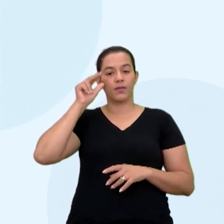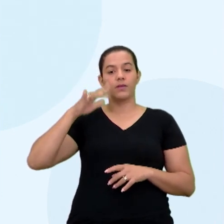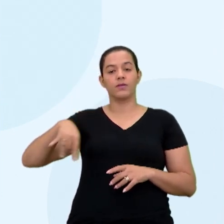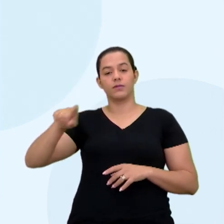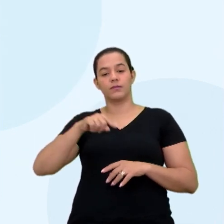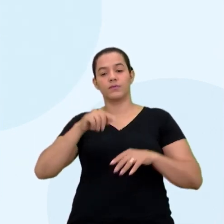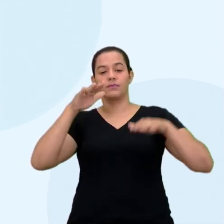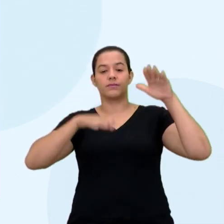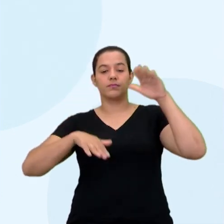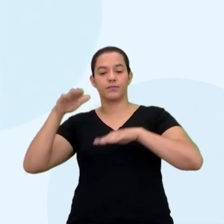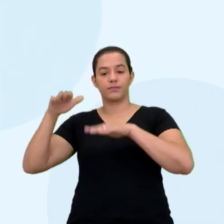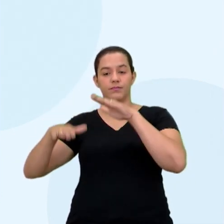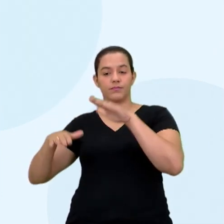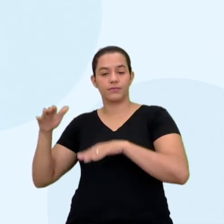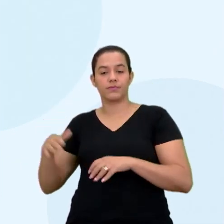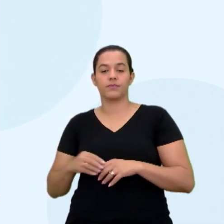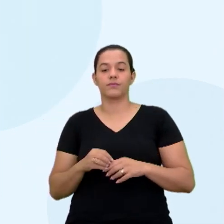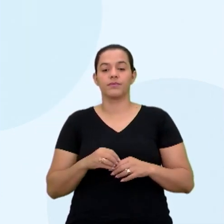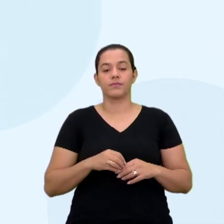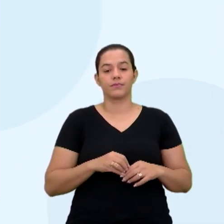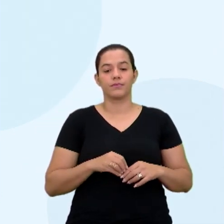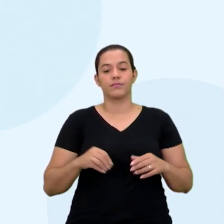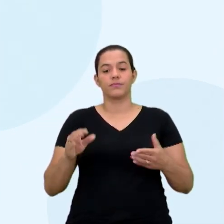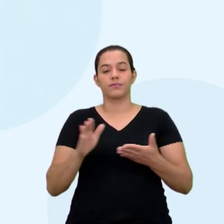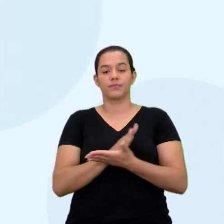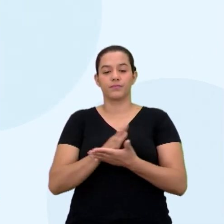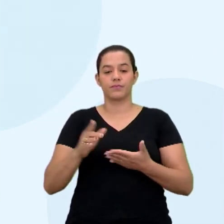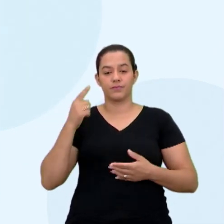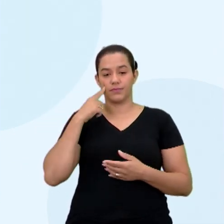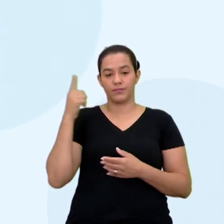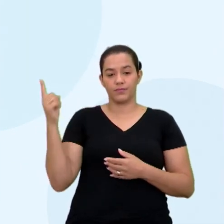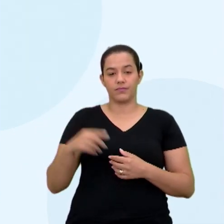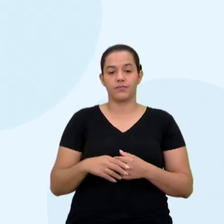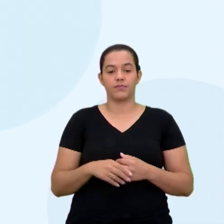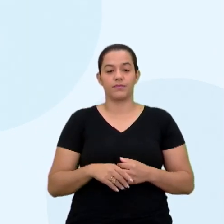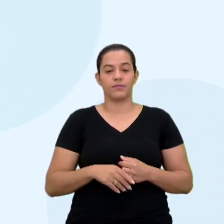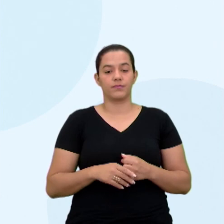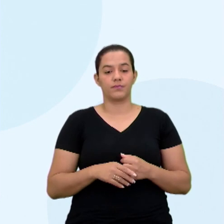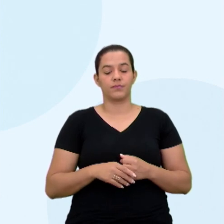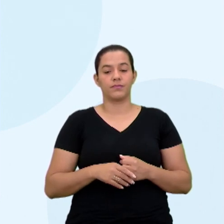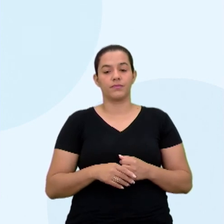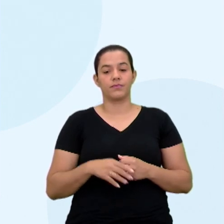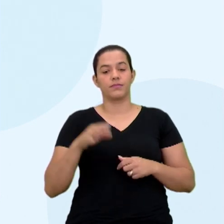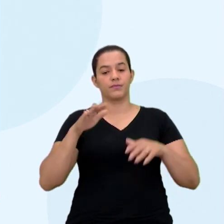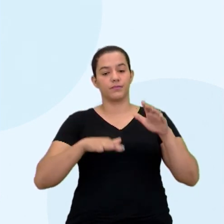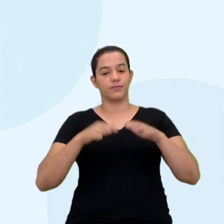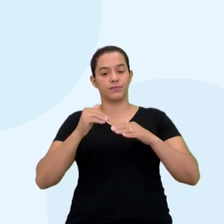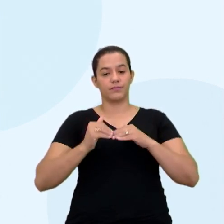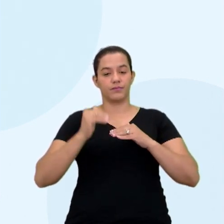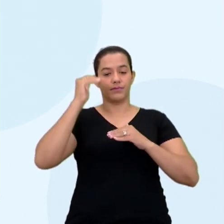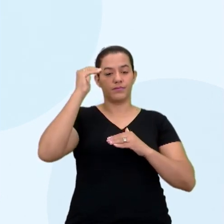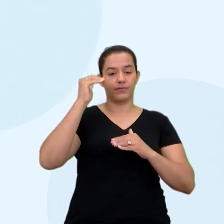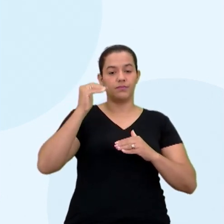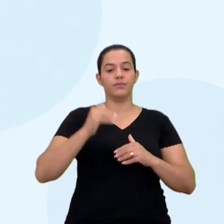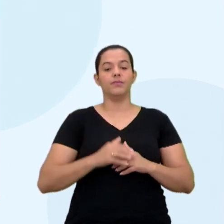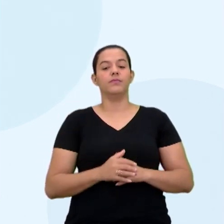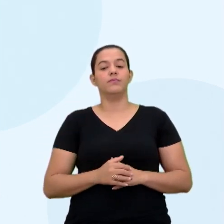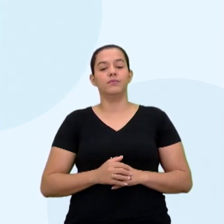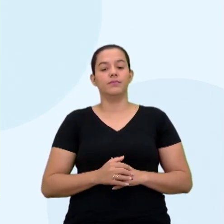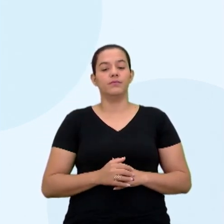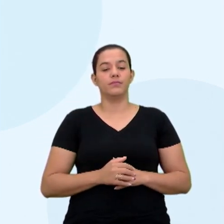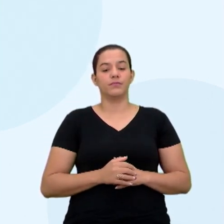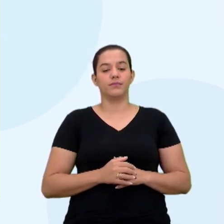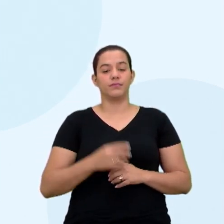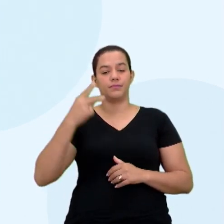uma variação, tá? Em que pontos, né? Olha lá, pontos de análise. Aqui a dispersão foi alta, né? Entre essas